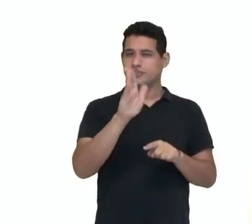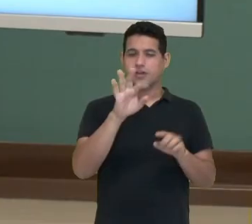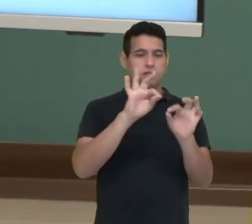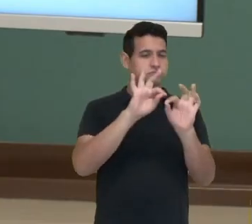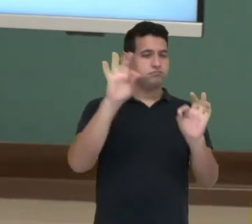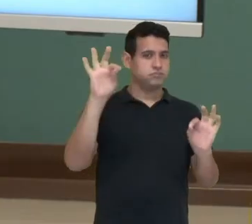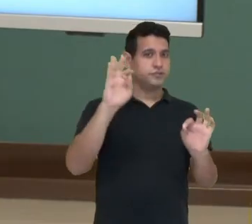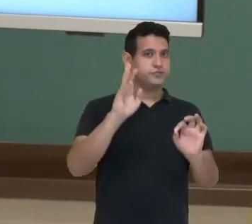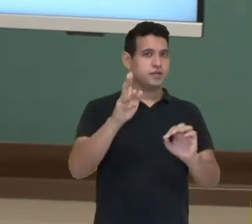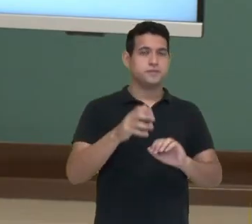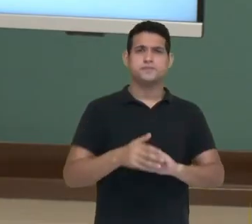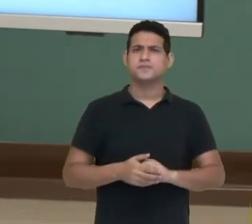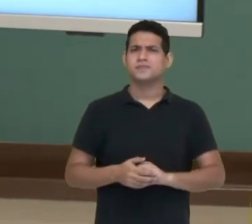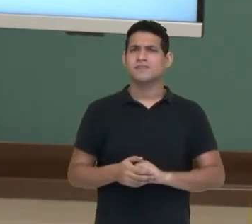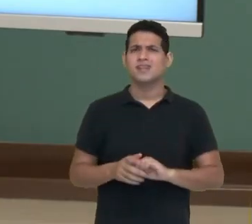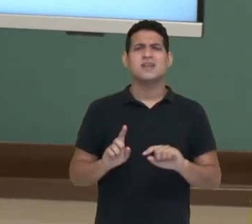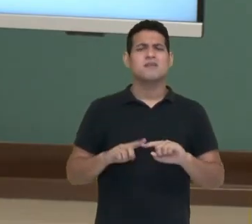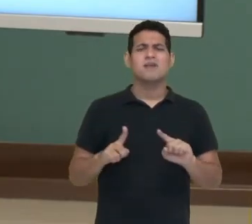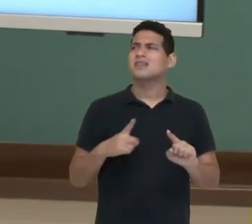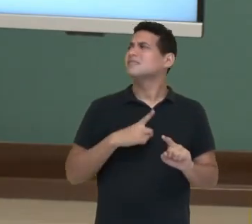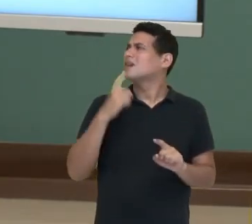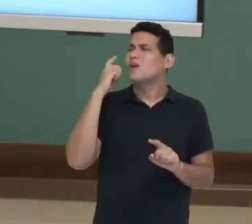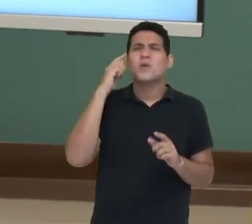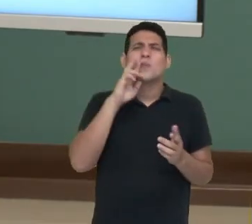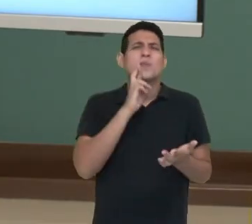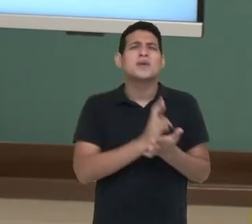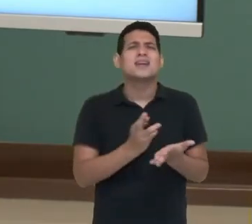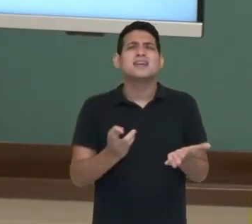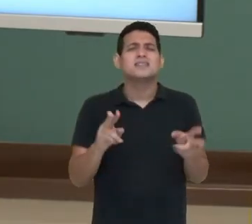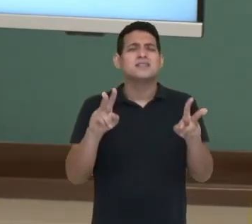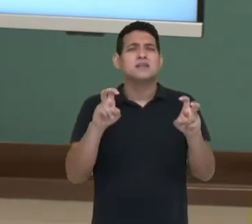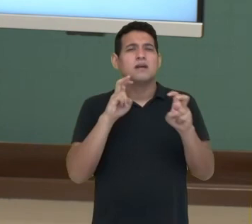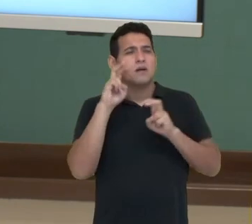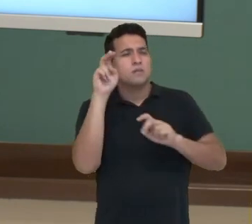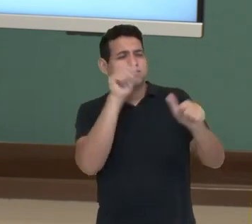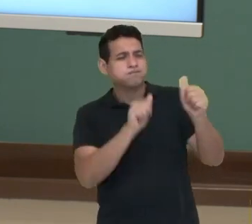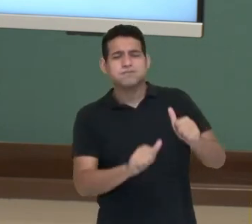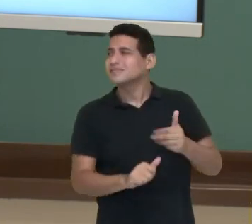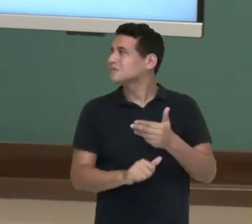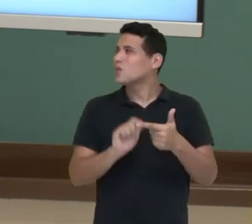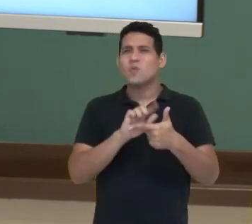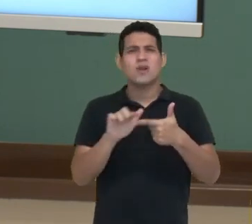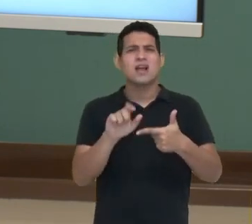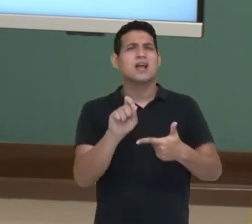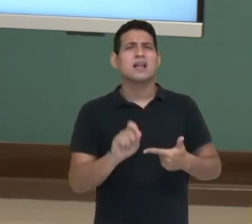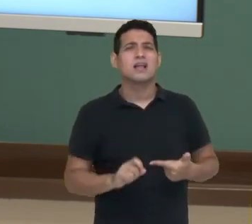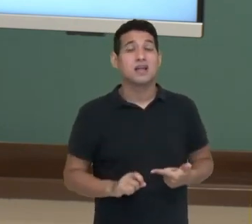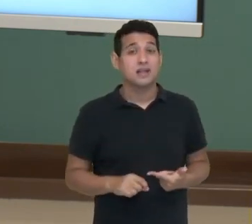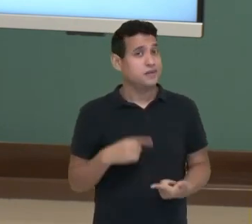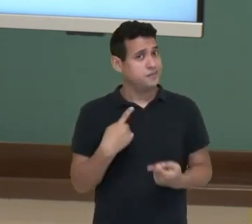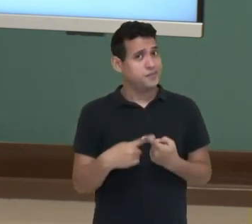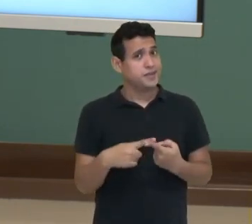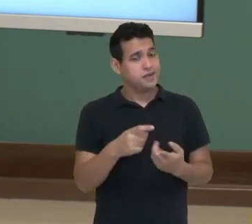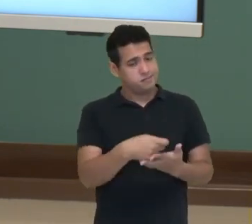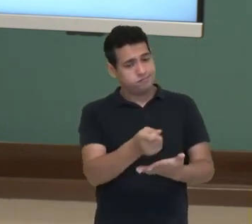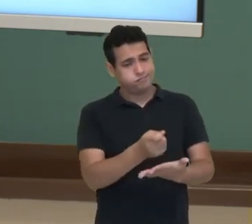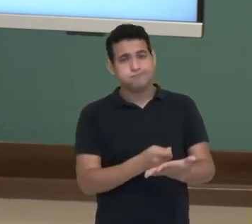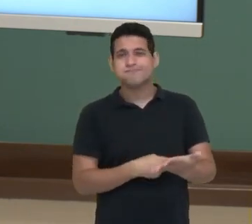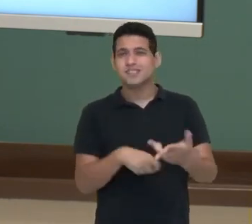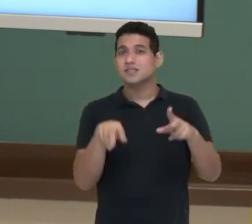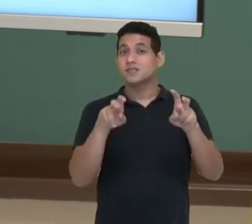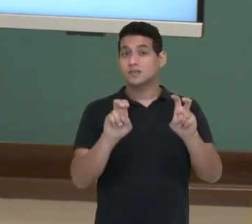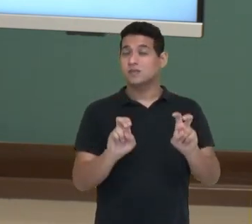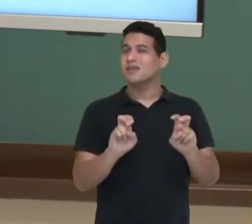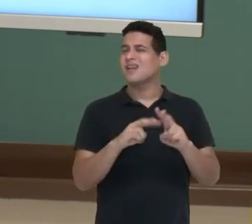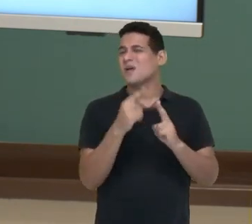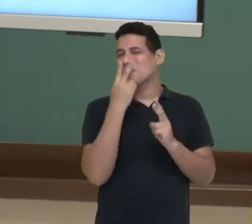traçadas. Mas que conclusões nós podemos tirar da observação desse gráfico, hein? Porque na hora da escrita da parte algébrica